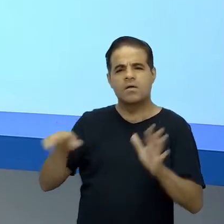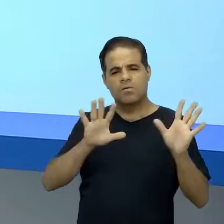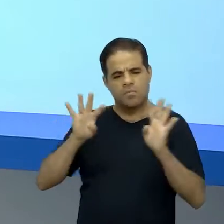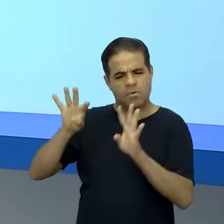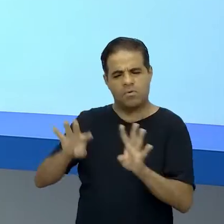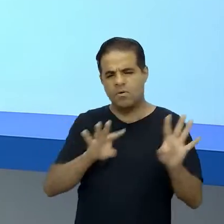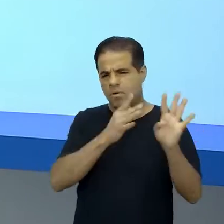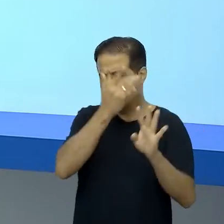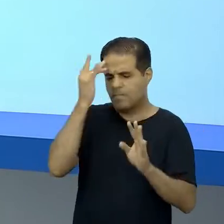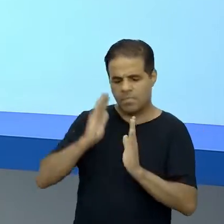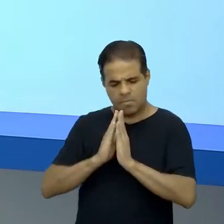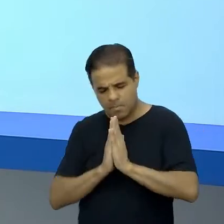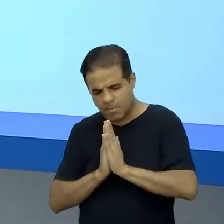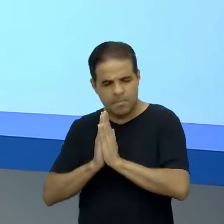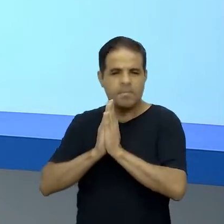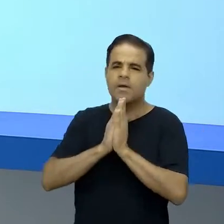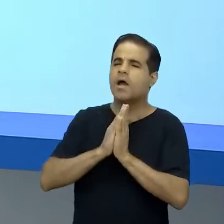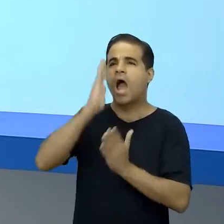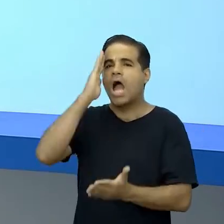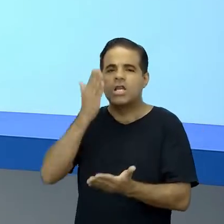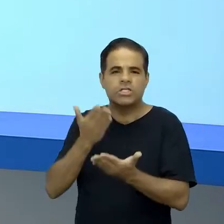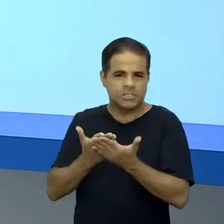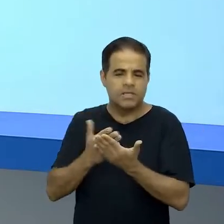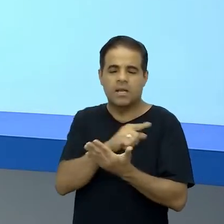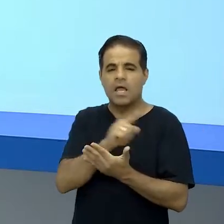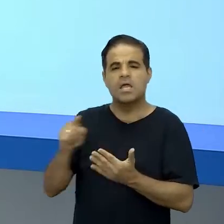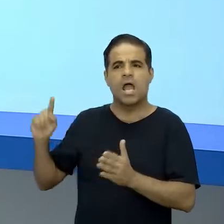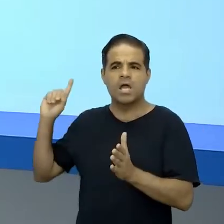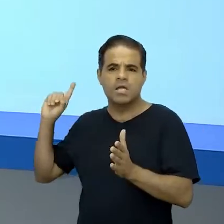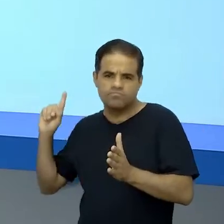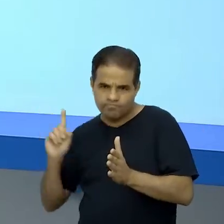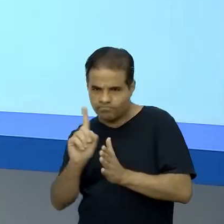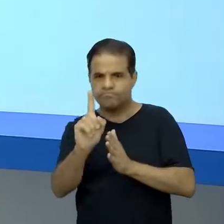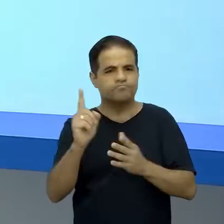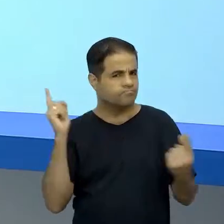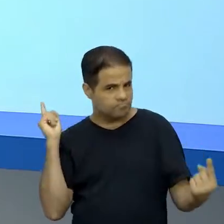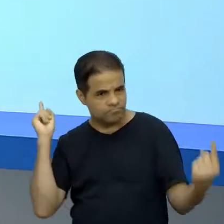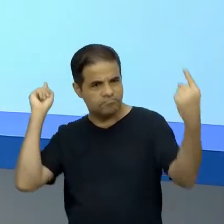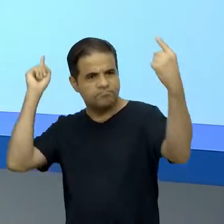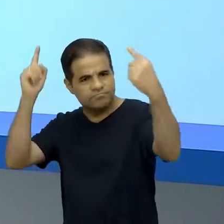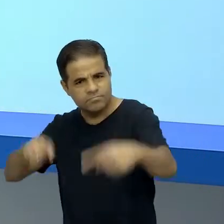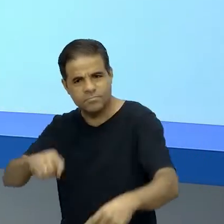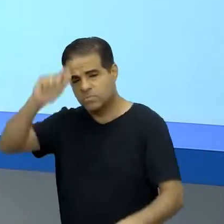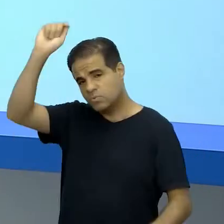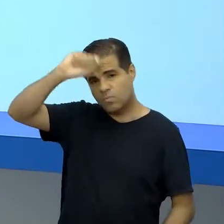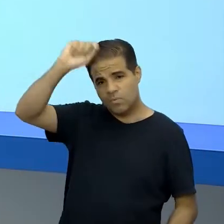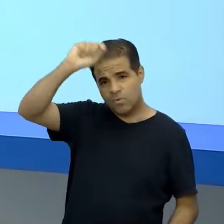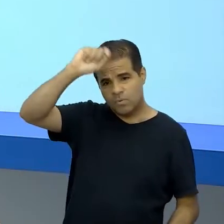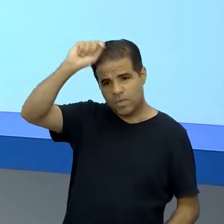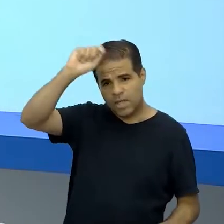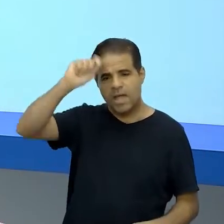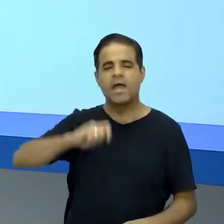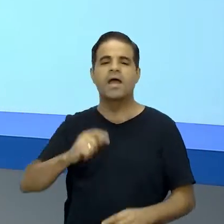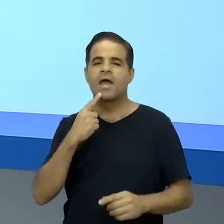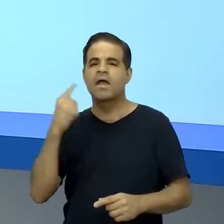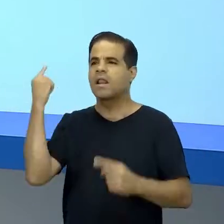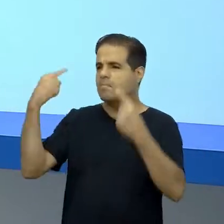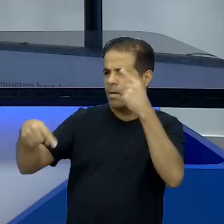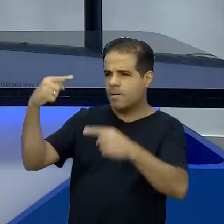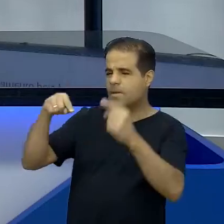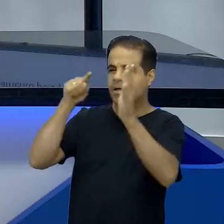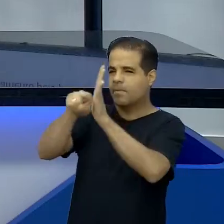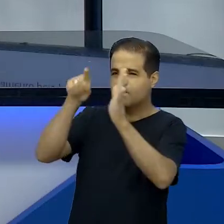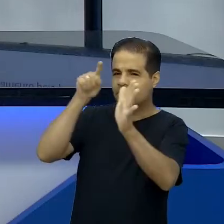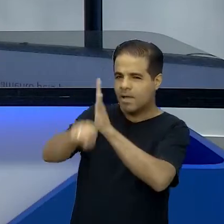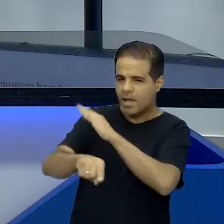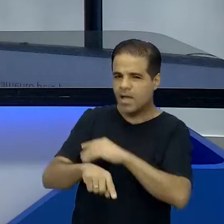procissão, todo mundo lá rezando, acreditando naquilo, ele andando de contra, com um boné, e ainda questionando essas questões